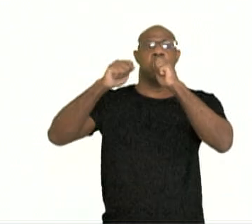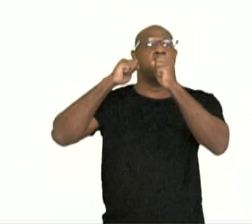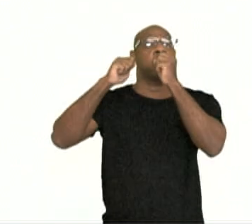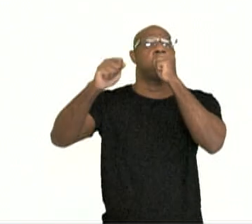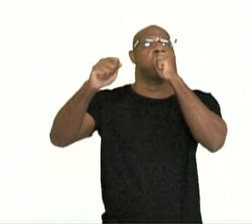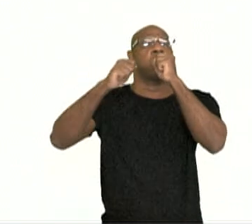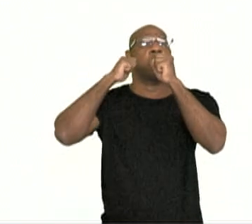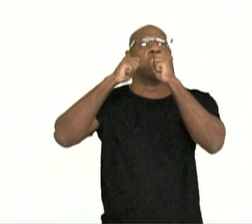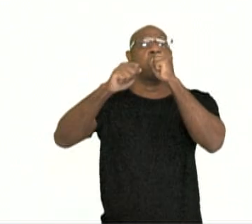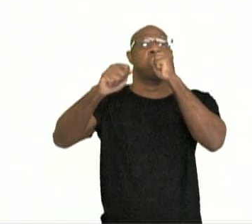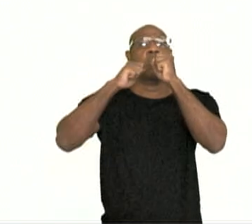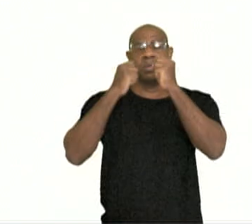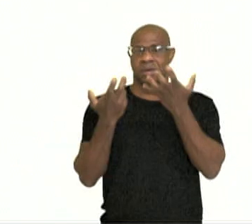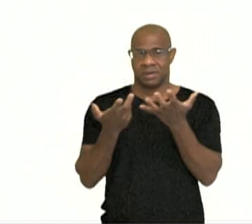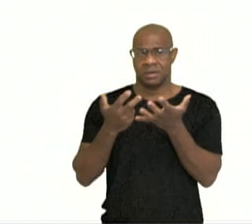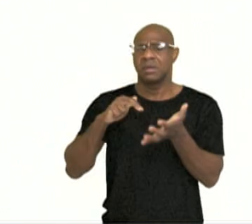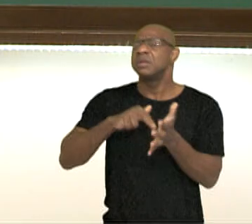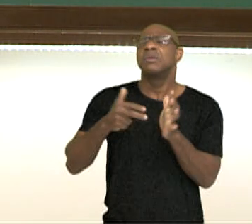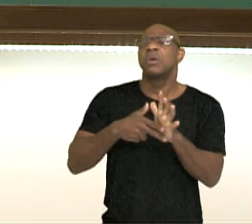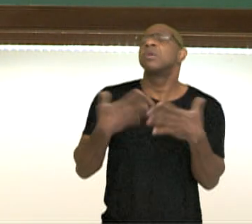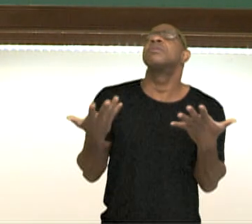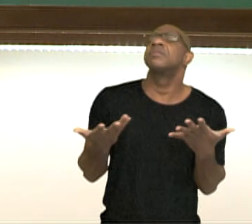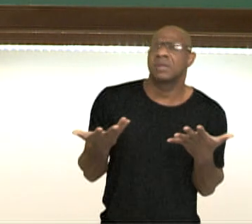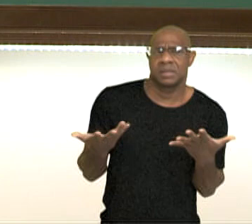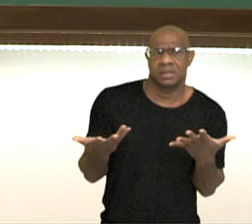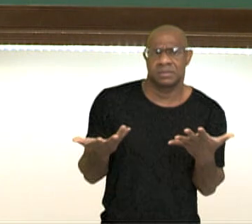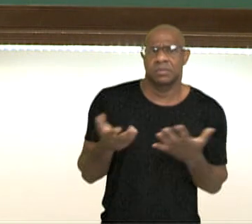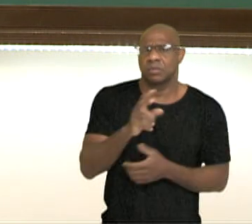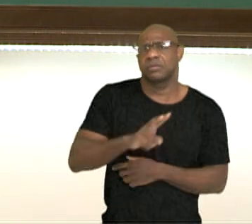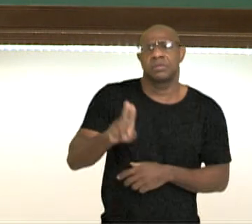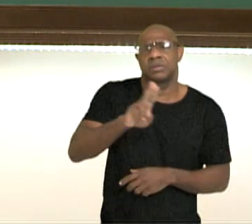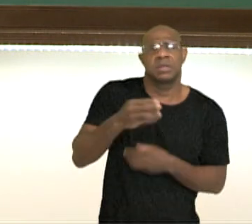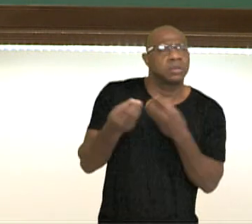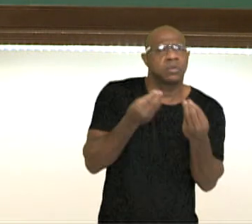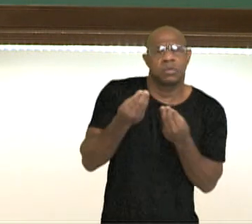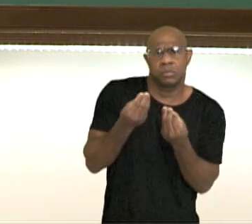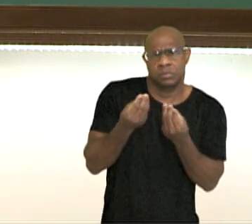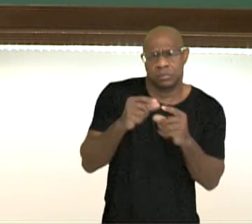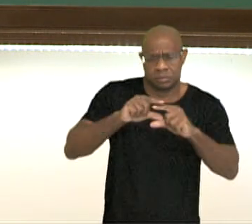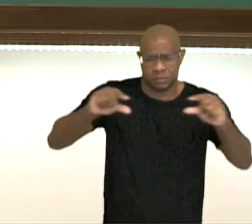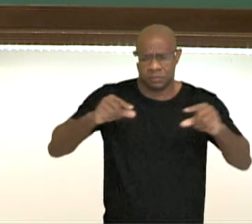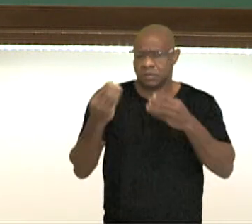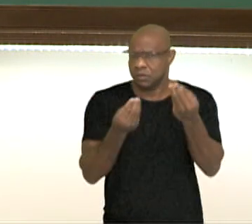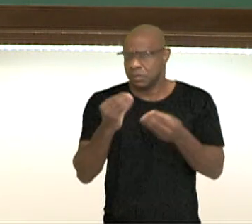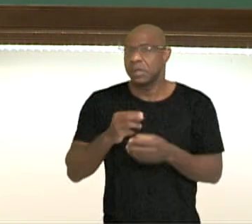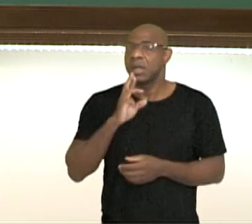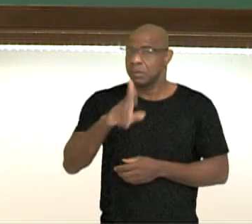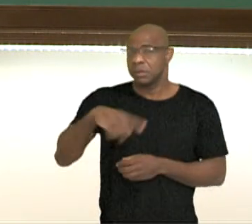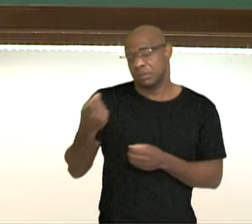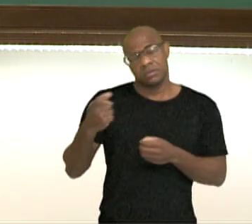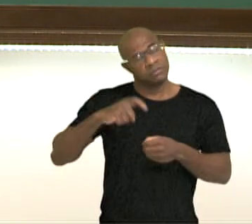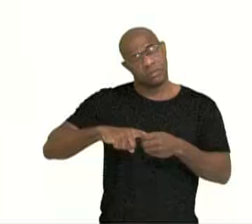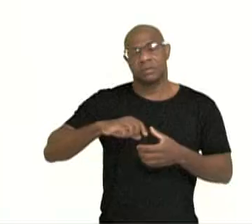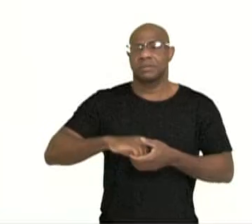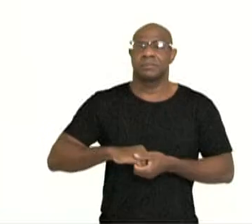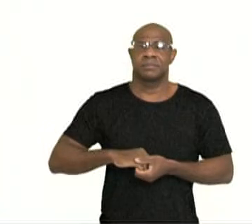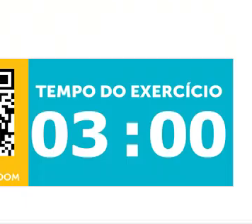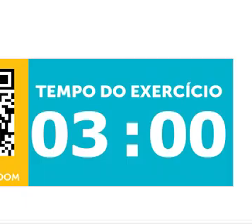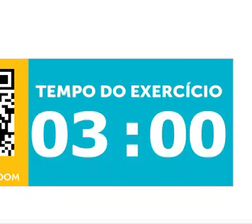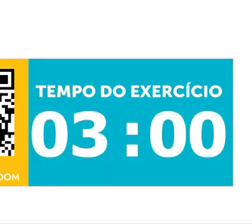é justamente este o sentido empregado, ou utilizado dessa expressão? Respondam aí, a gente já volta